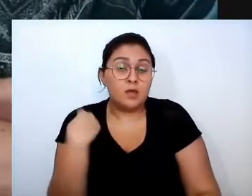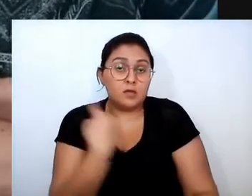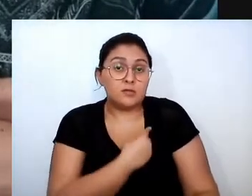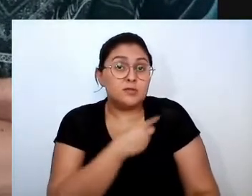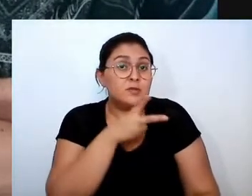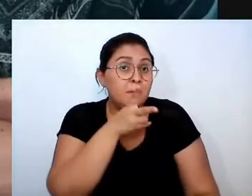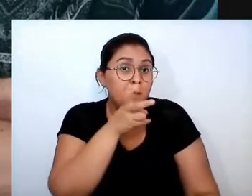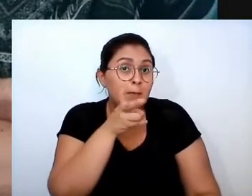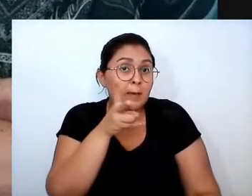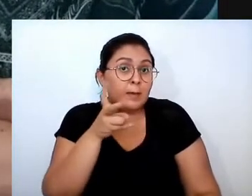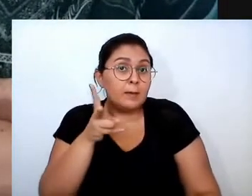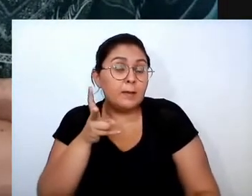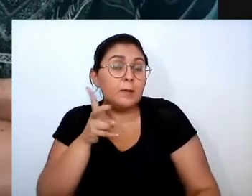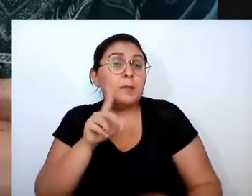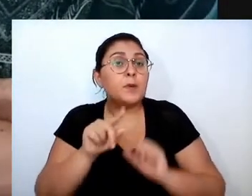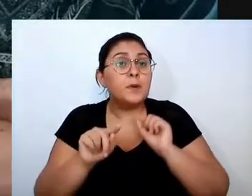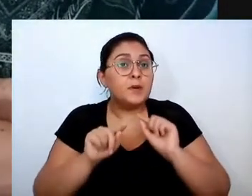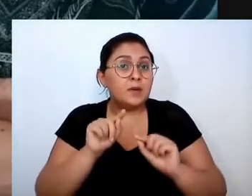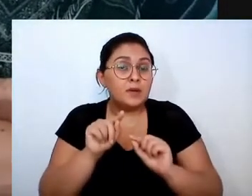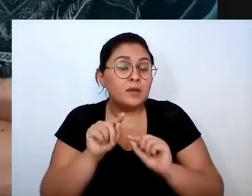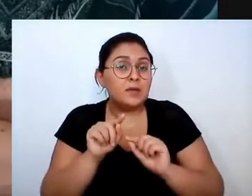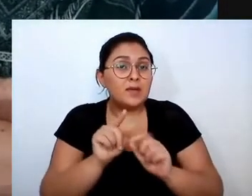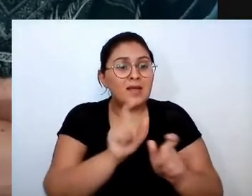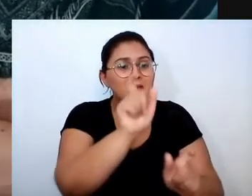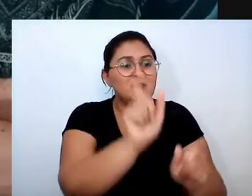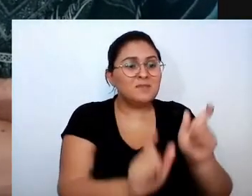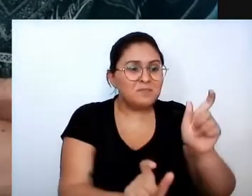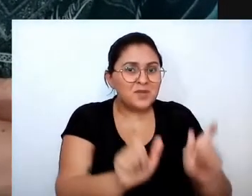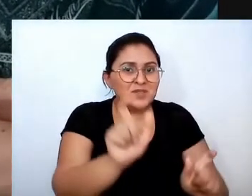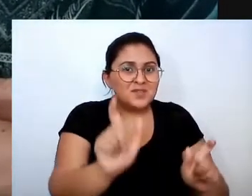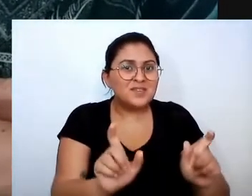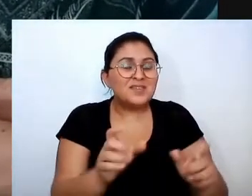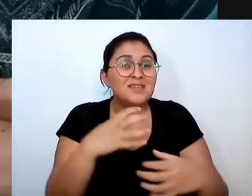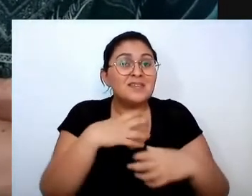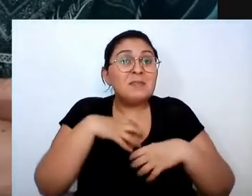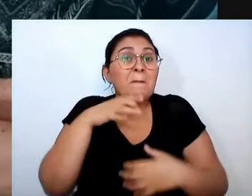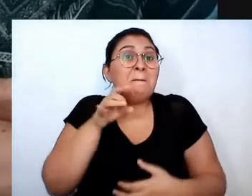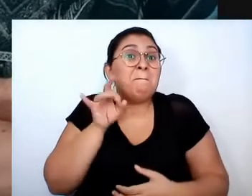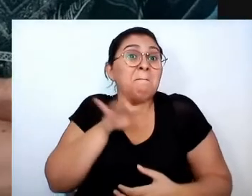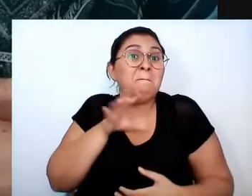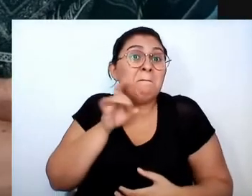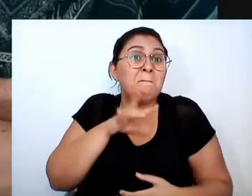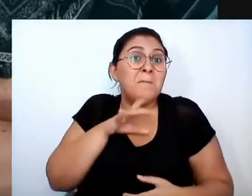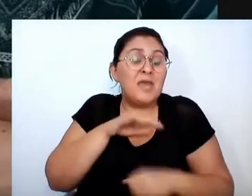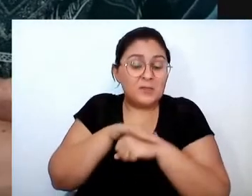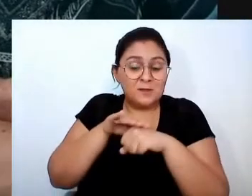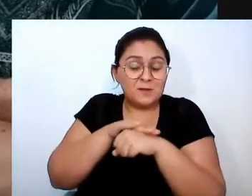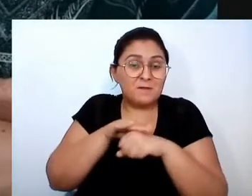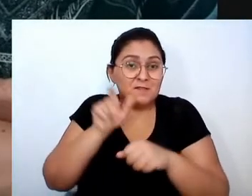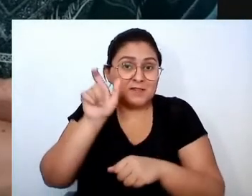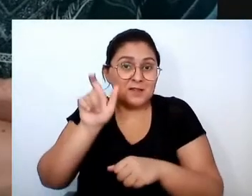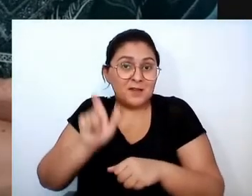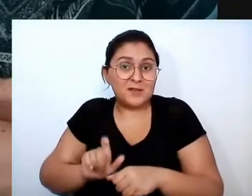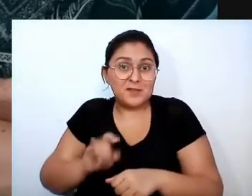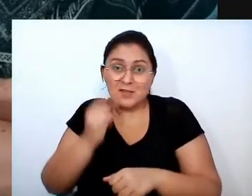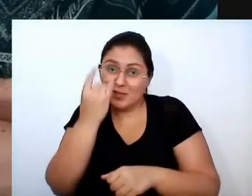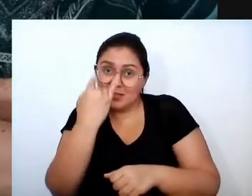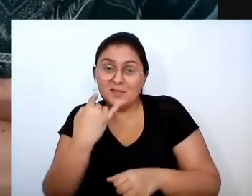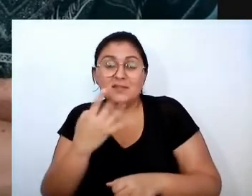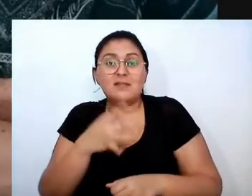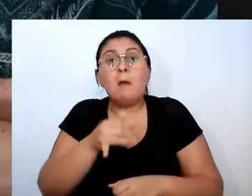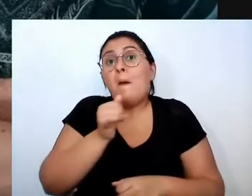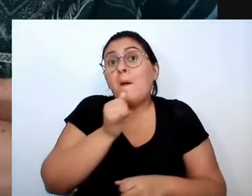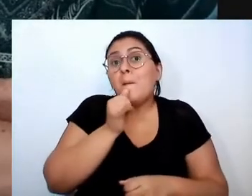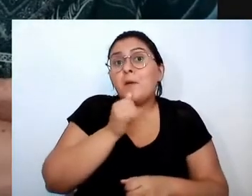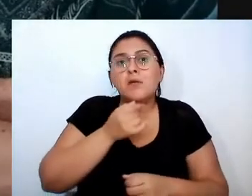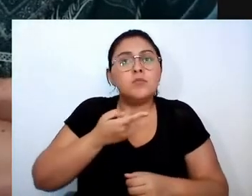pessoas, tem muita gente que ainda tem medo de falar, por exemplo, de falar com a gente. Por exemplo, o que sim, acontece? De repente eu estou com você em algum